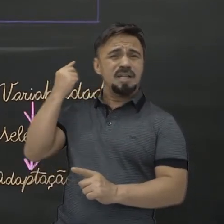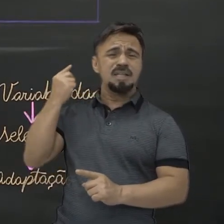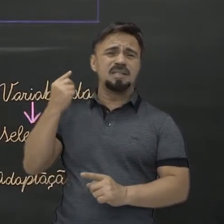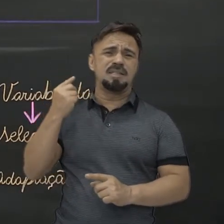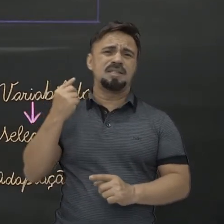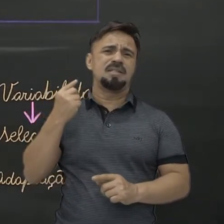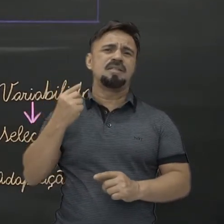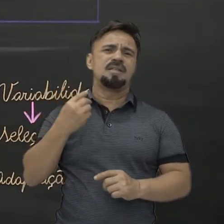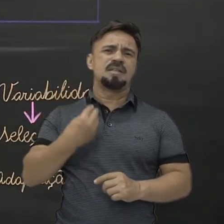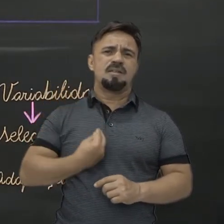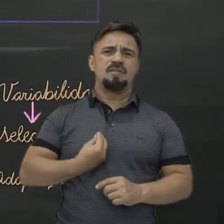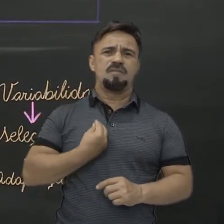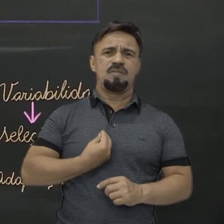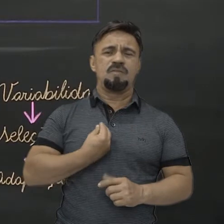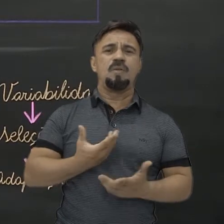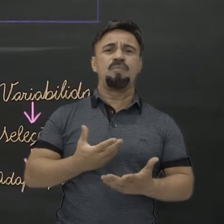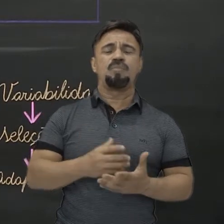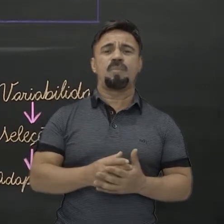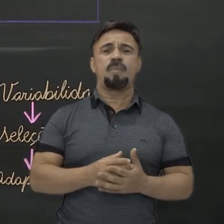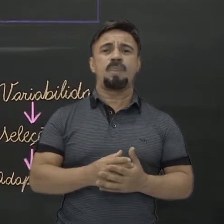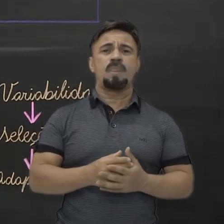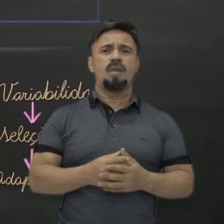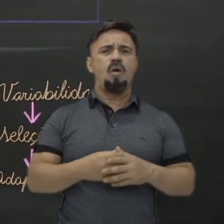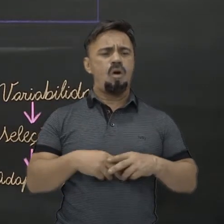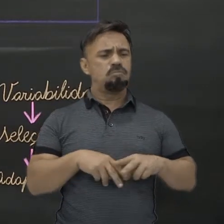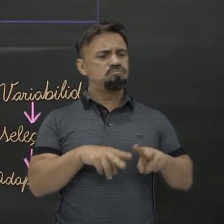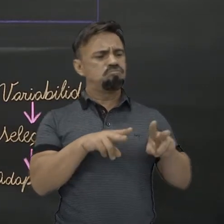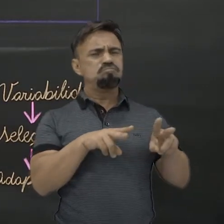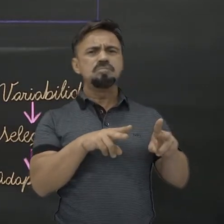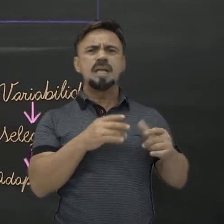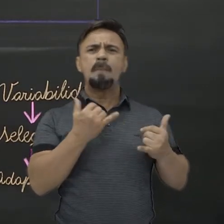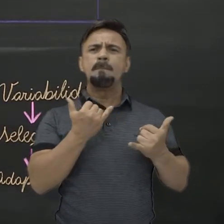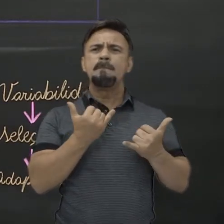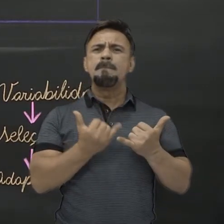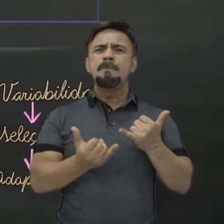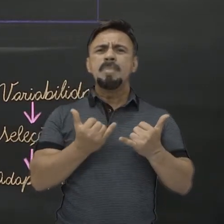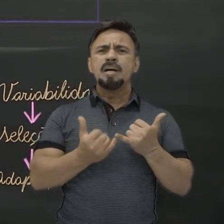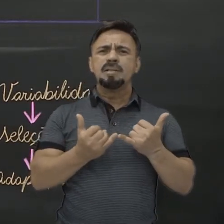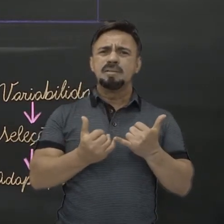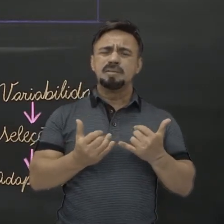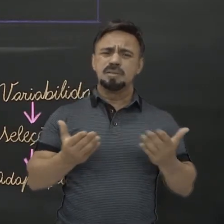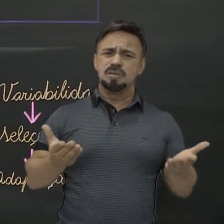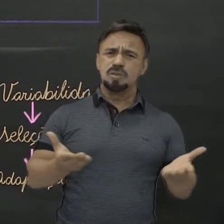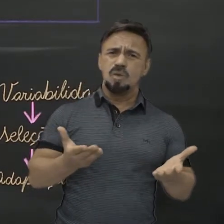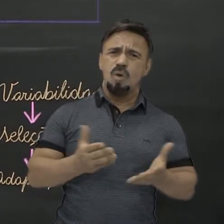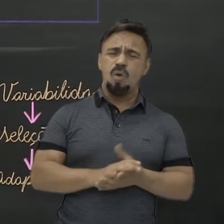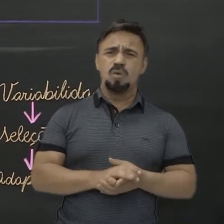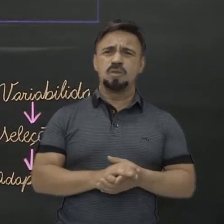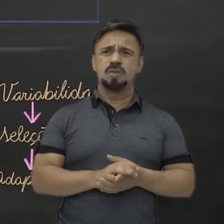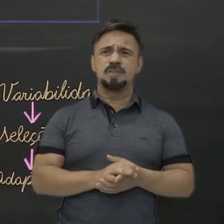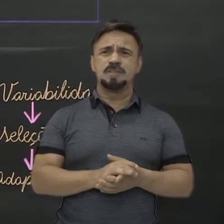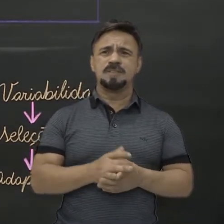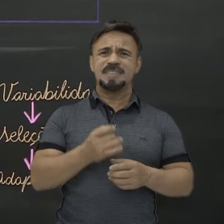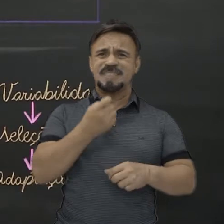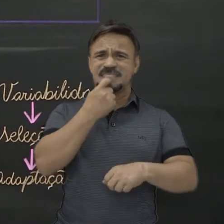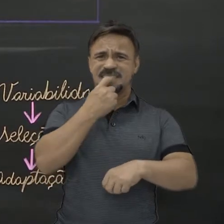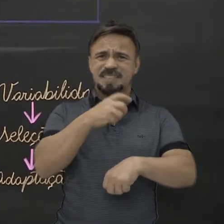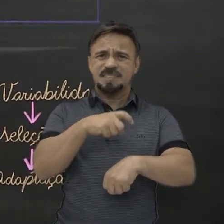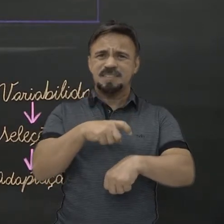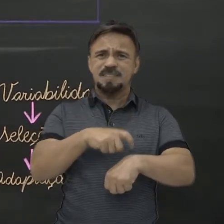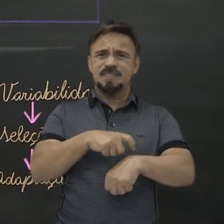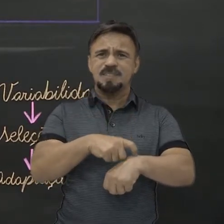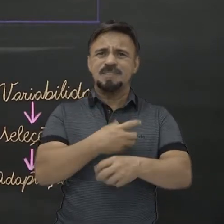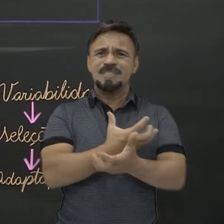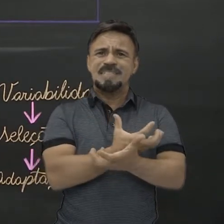isso, olha esses seres, olha como parece com o atual. Olha essa ossada de